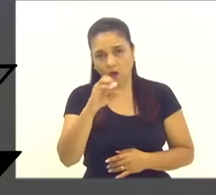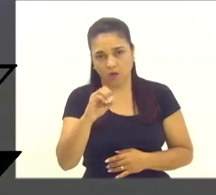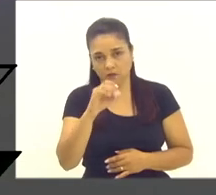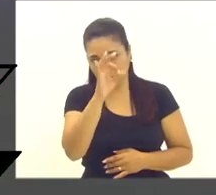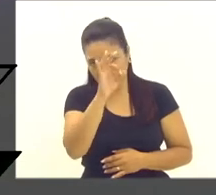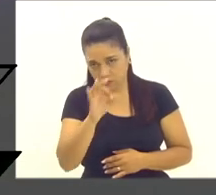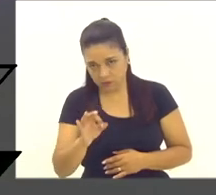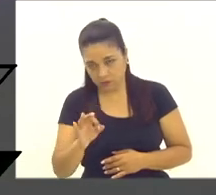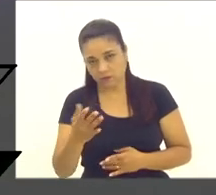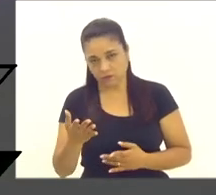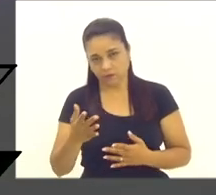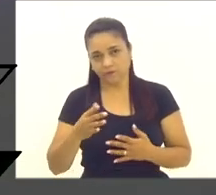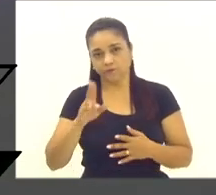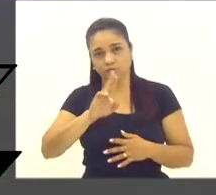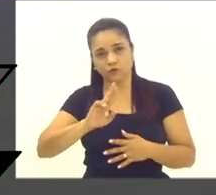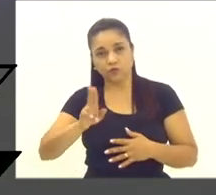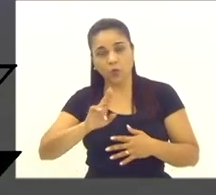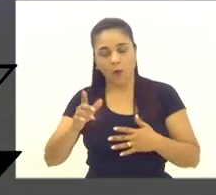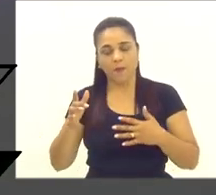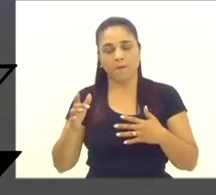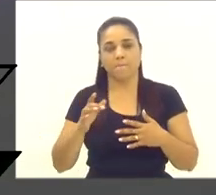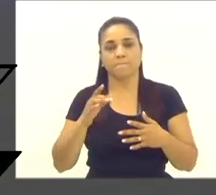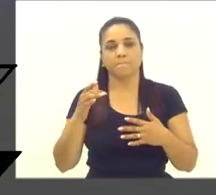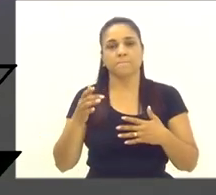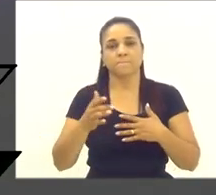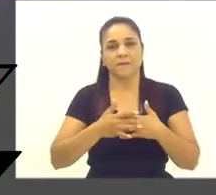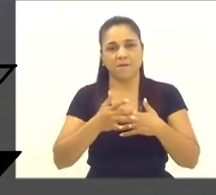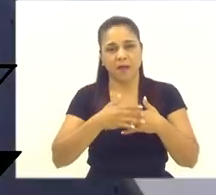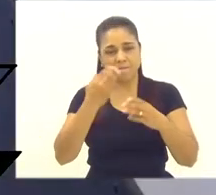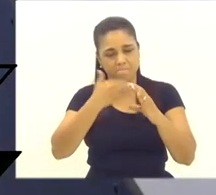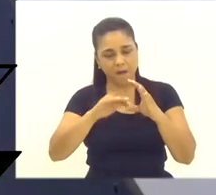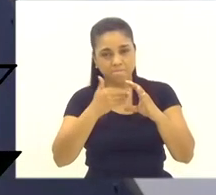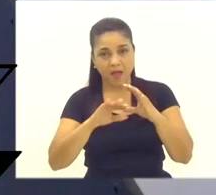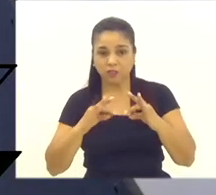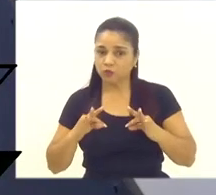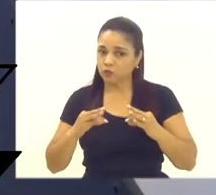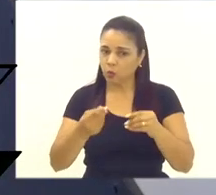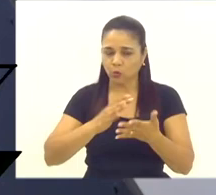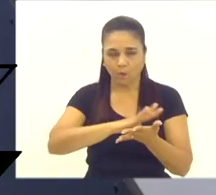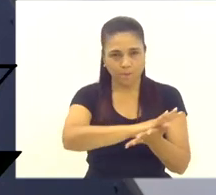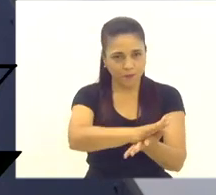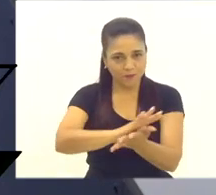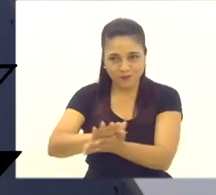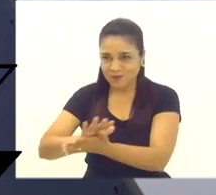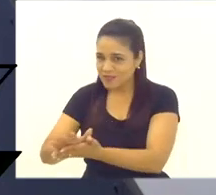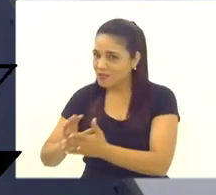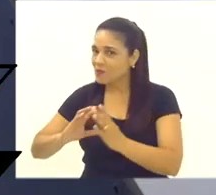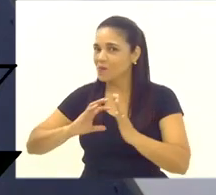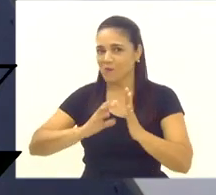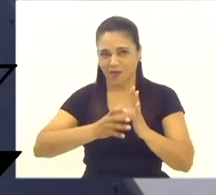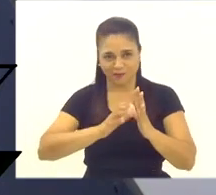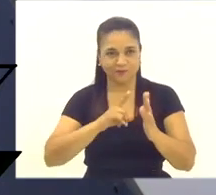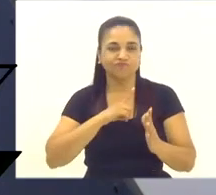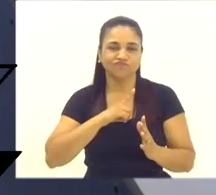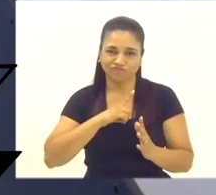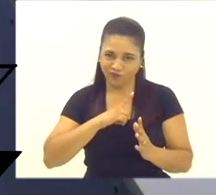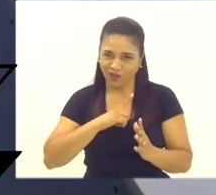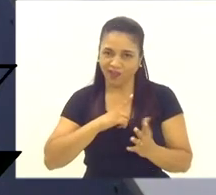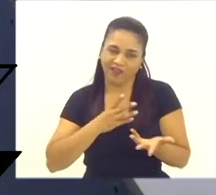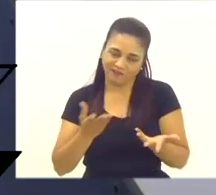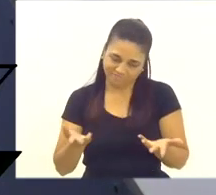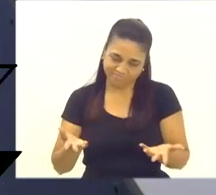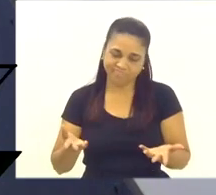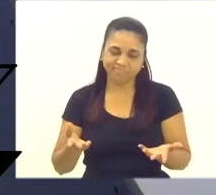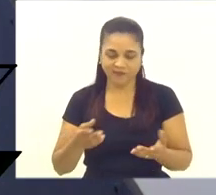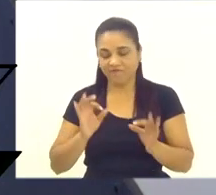do seu nome passa todos os partidos políticos é isso nós não seria institucional